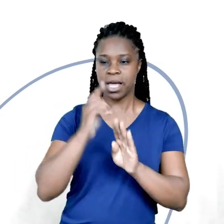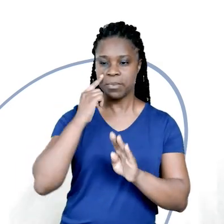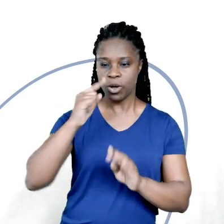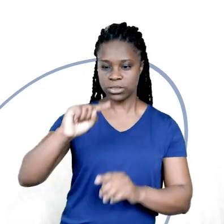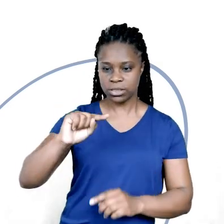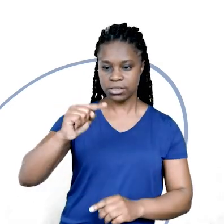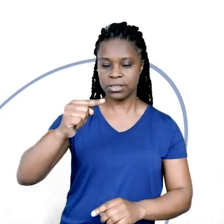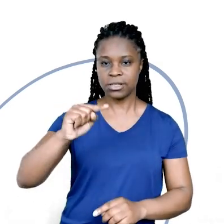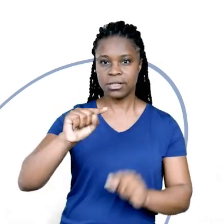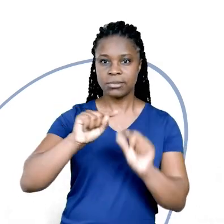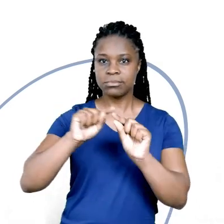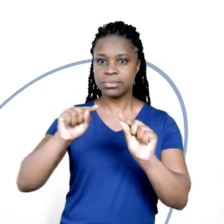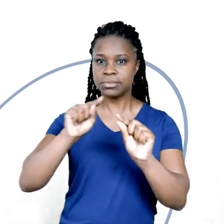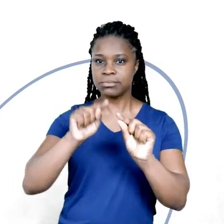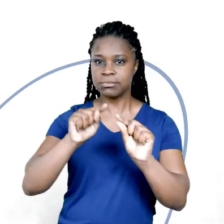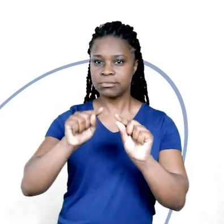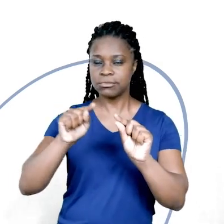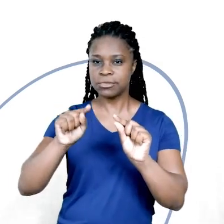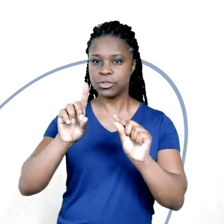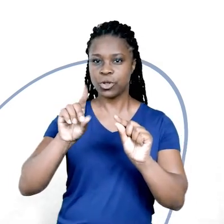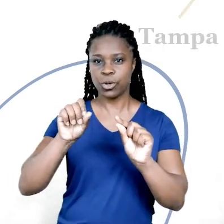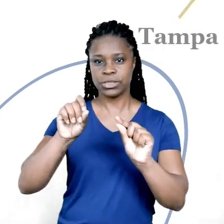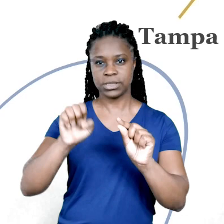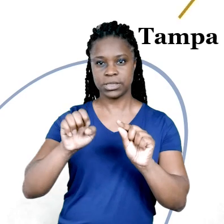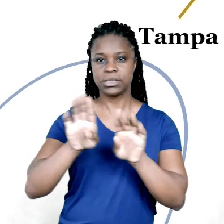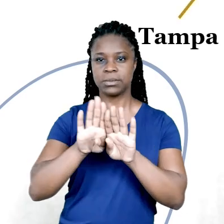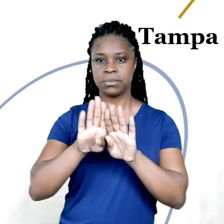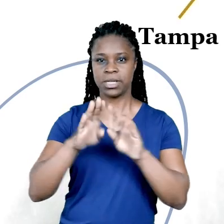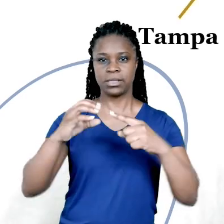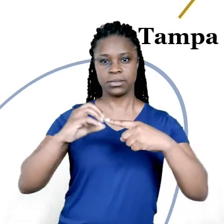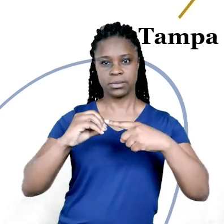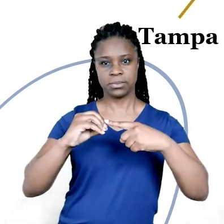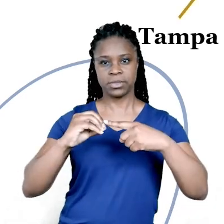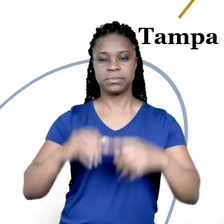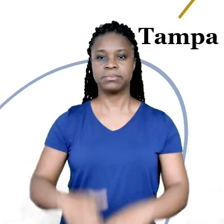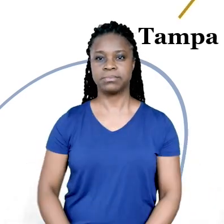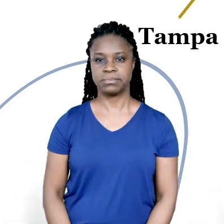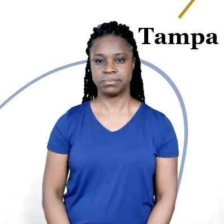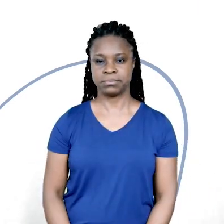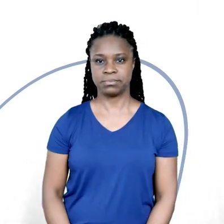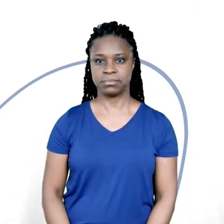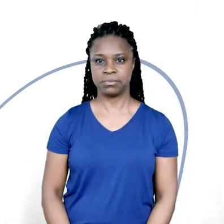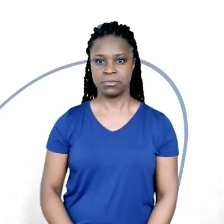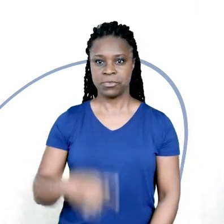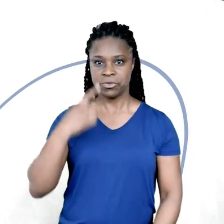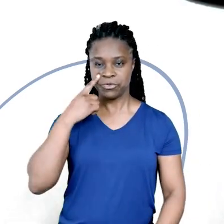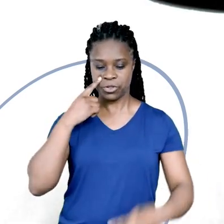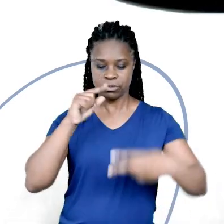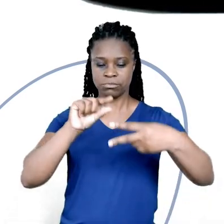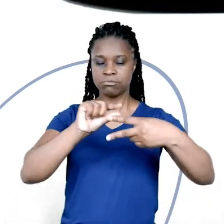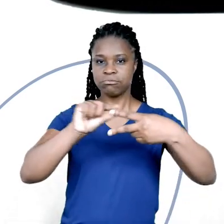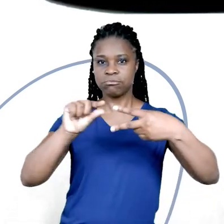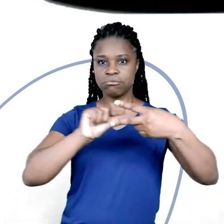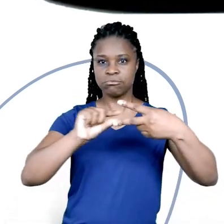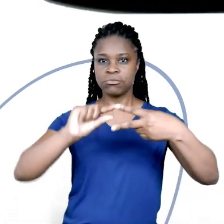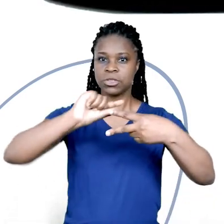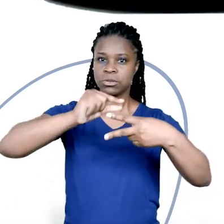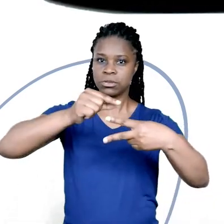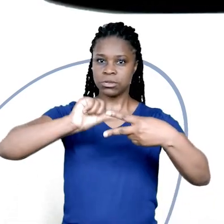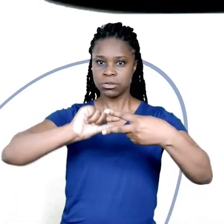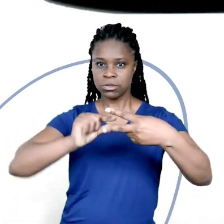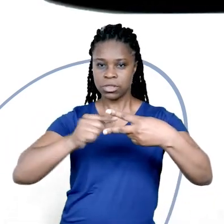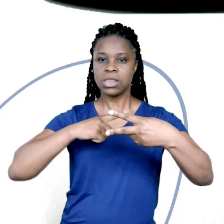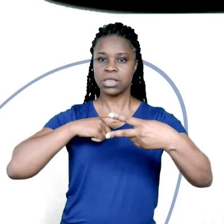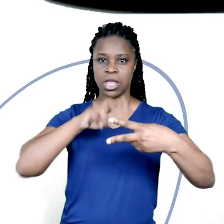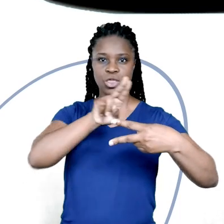indicador da dosagem e tampa da caneta. Embora o tipo de insulina esteja escrito na